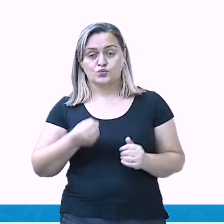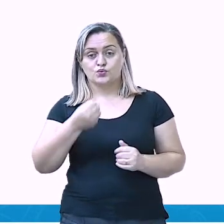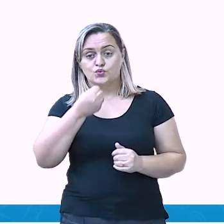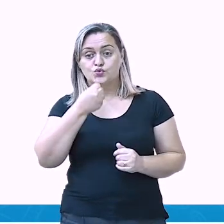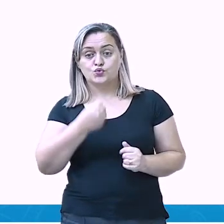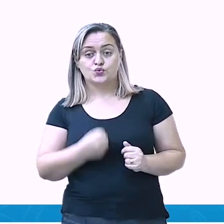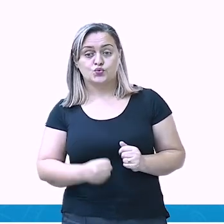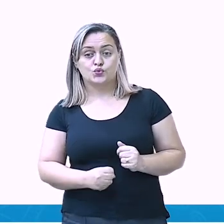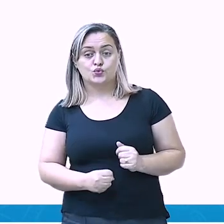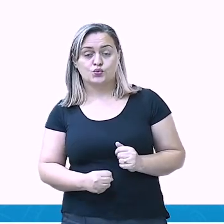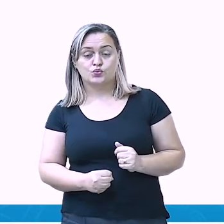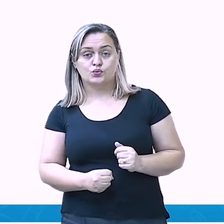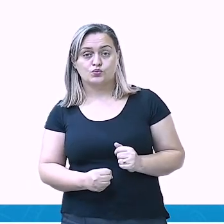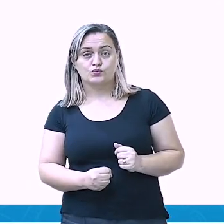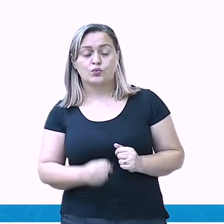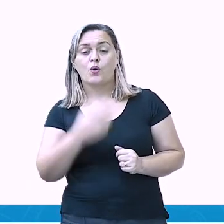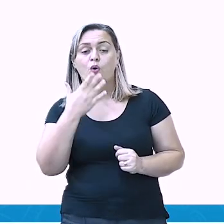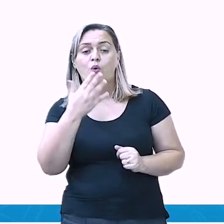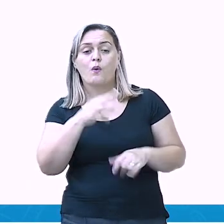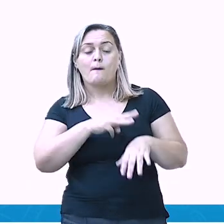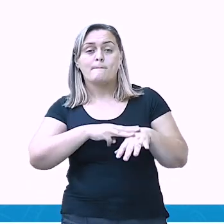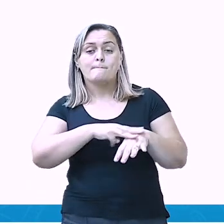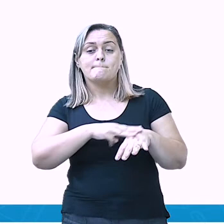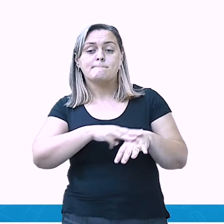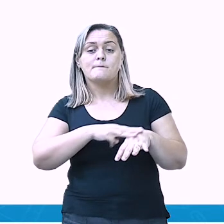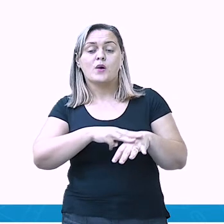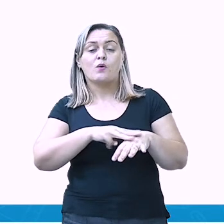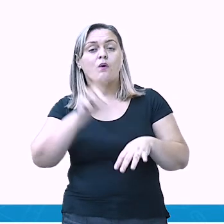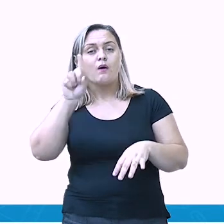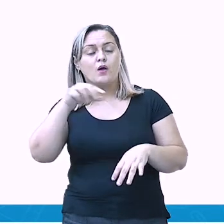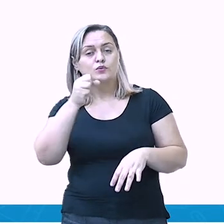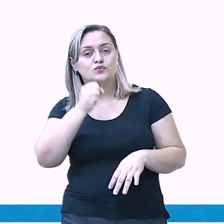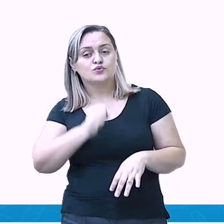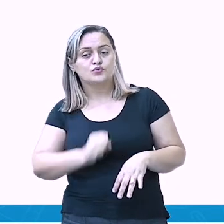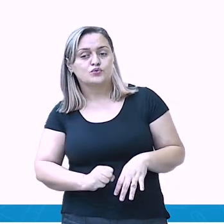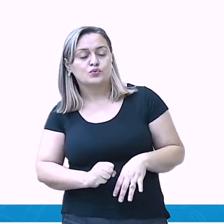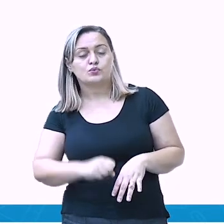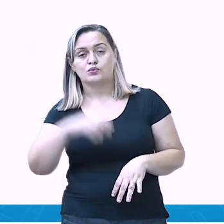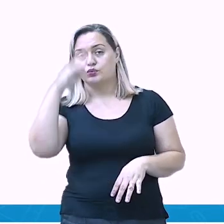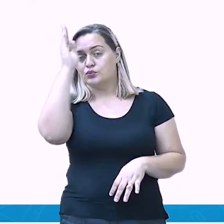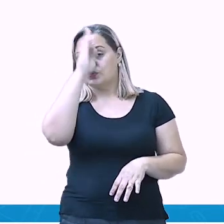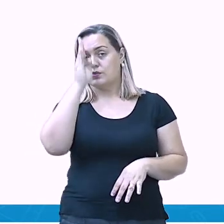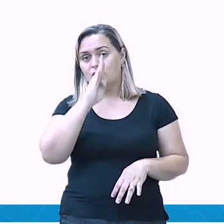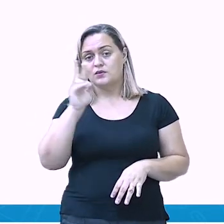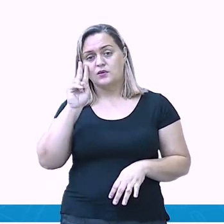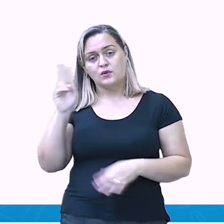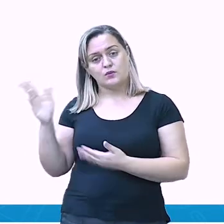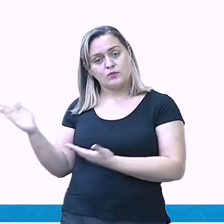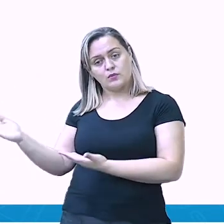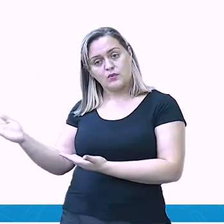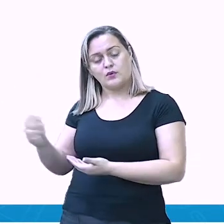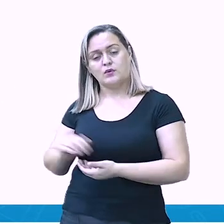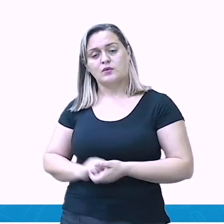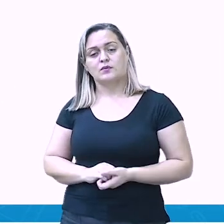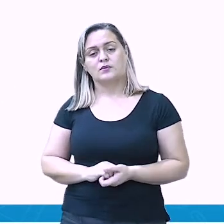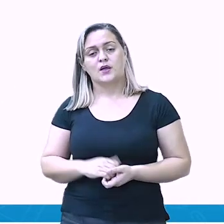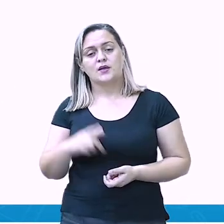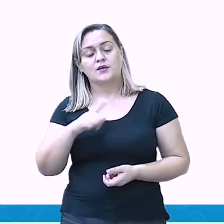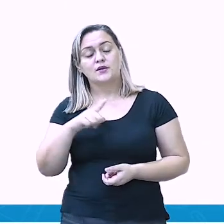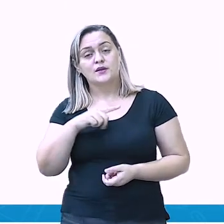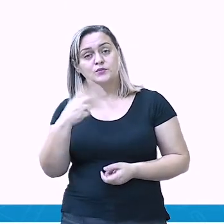mais amarronzada é o sul do Brasil. Quem está no sul do Brasil aqui? Vamos ver? Nós temos ó,